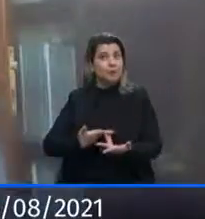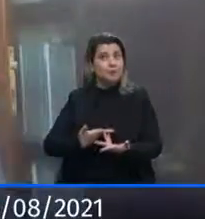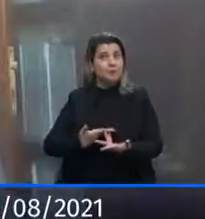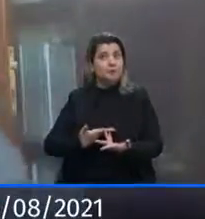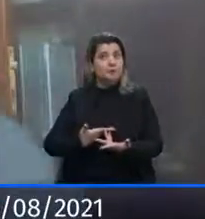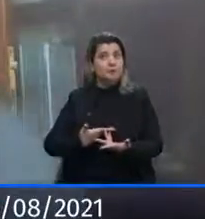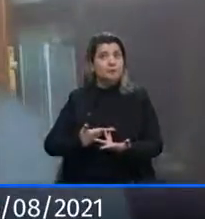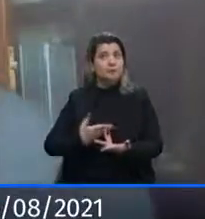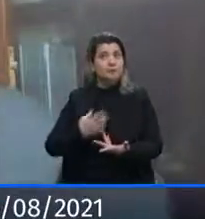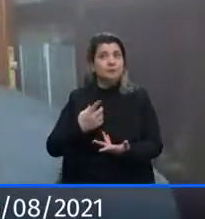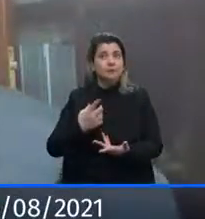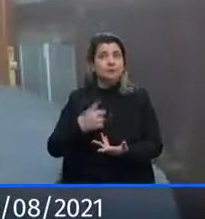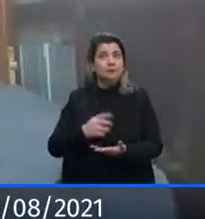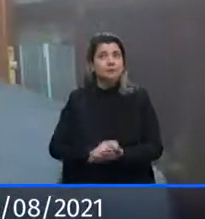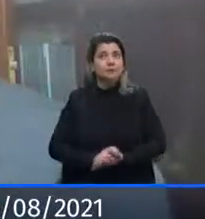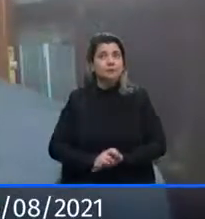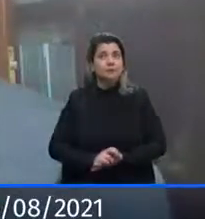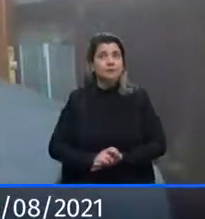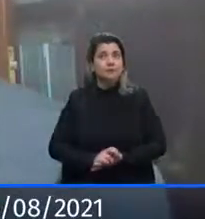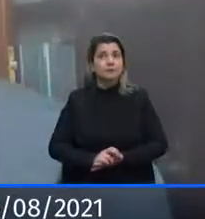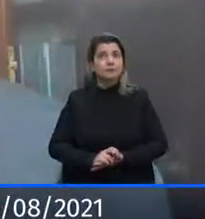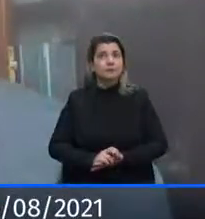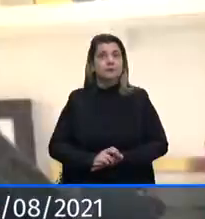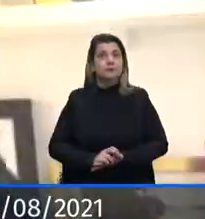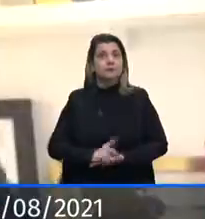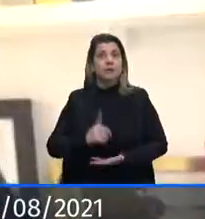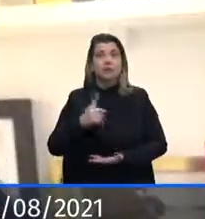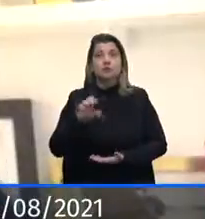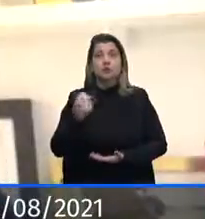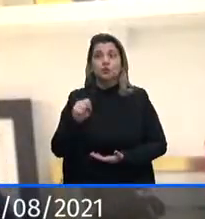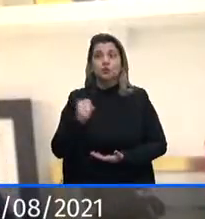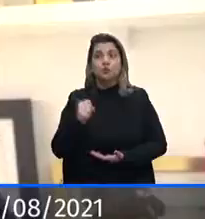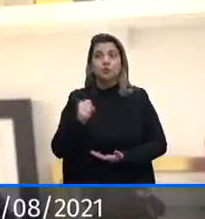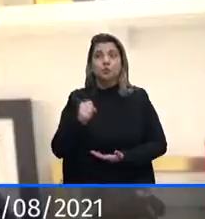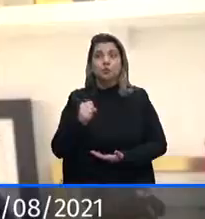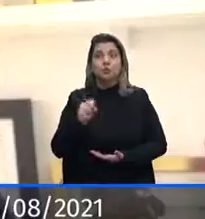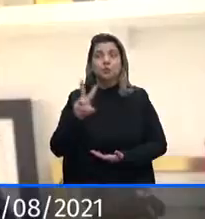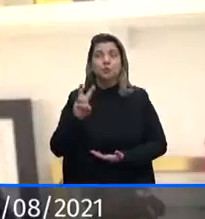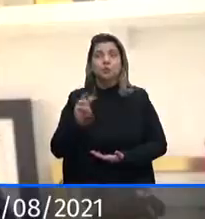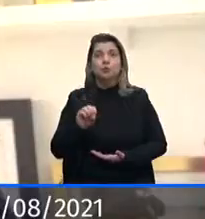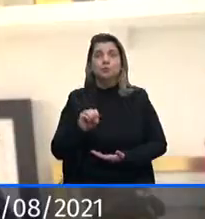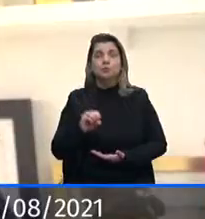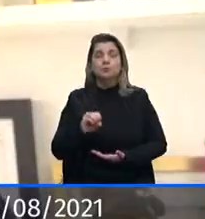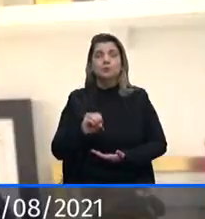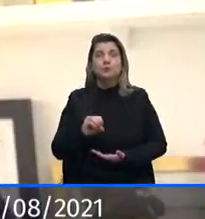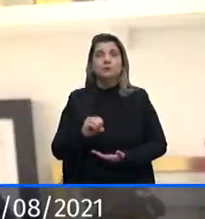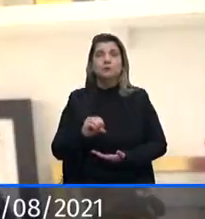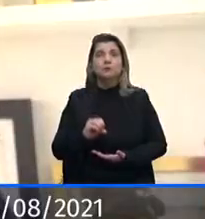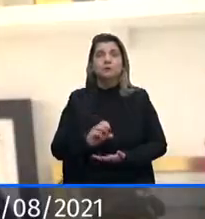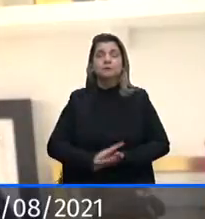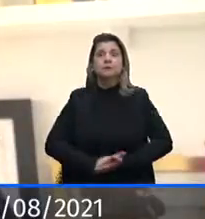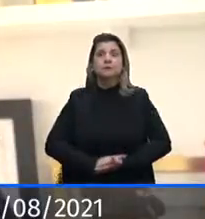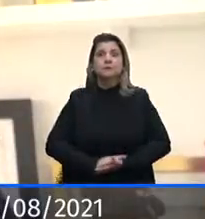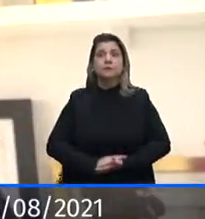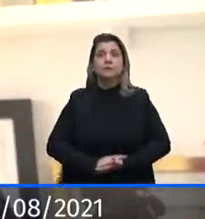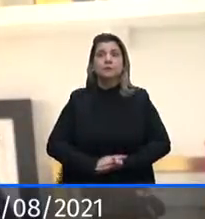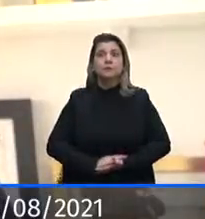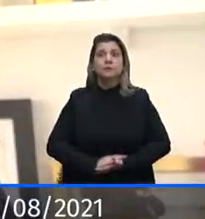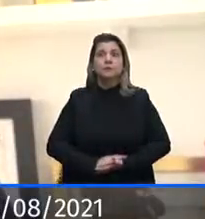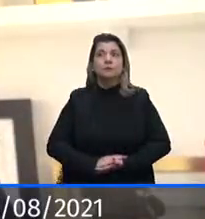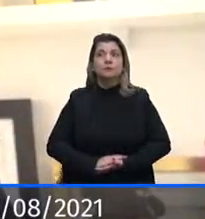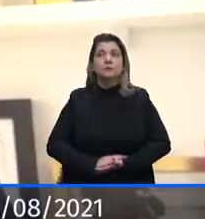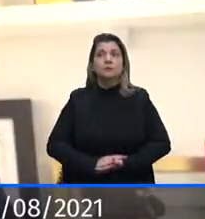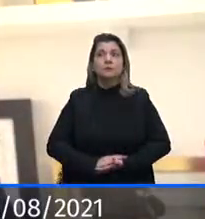18h30. Sim. Então, convido todos os deputados desta comissão a